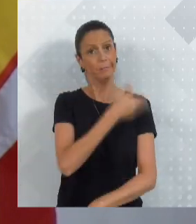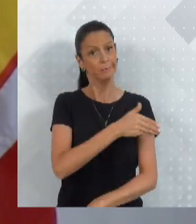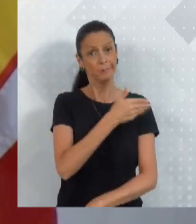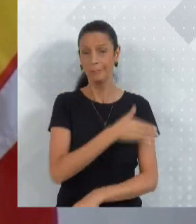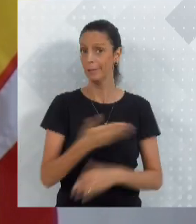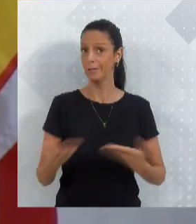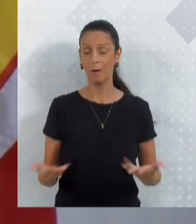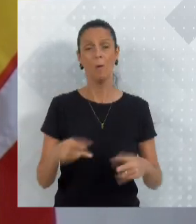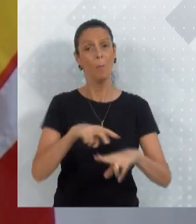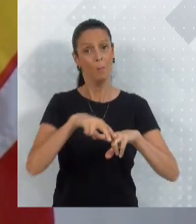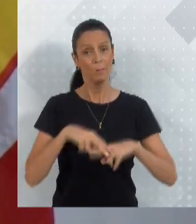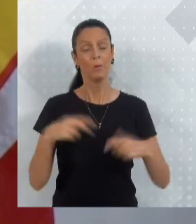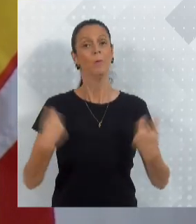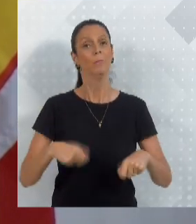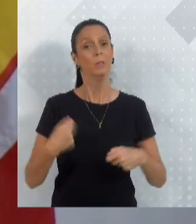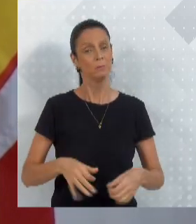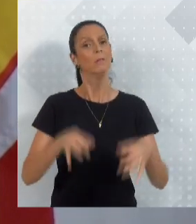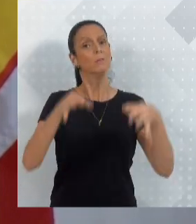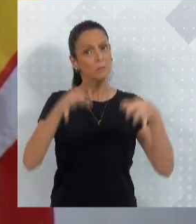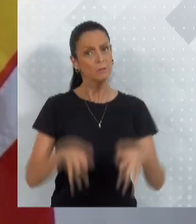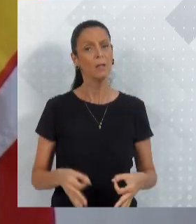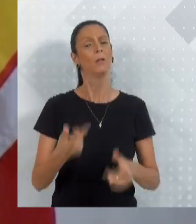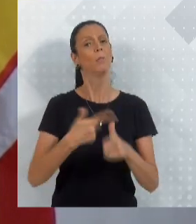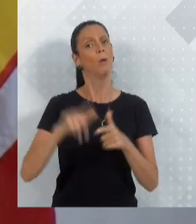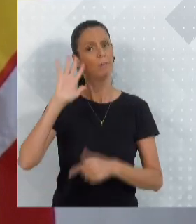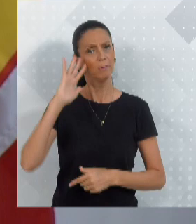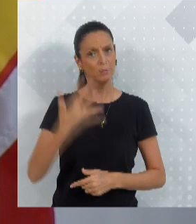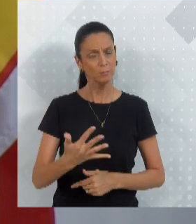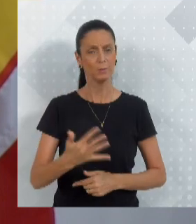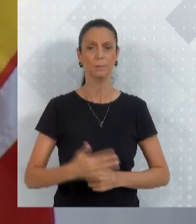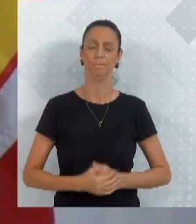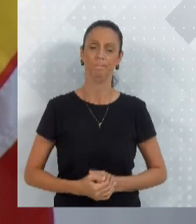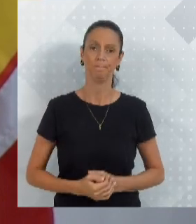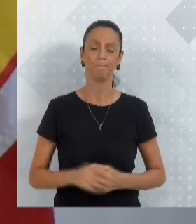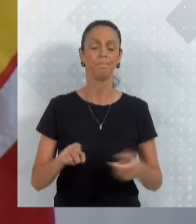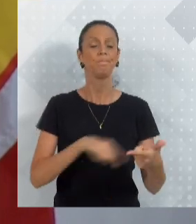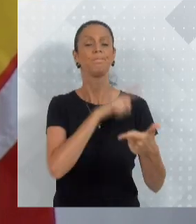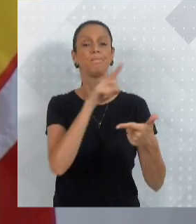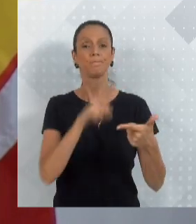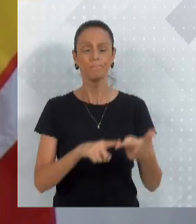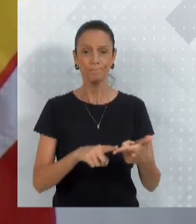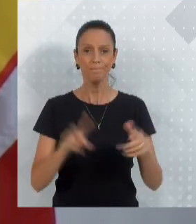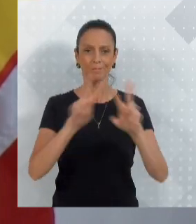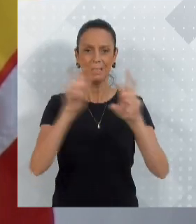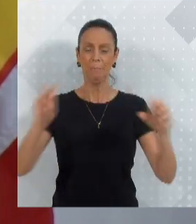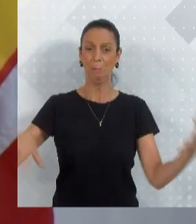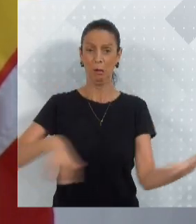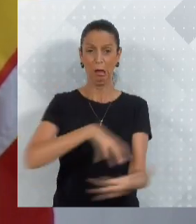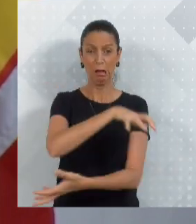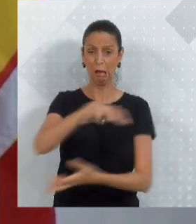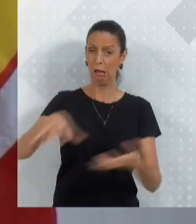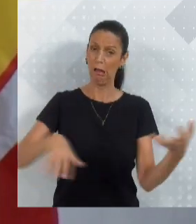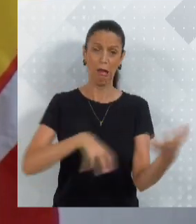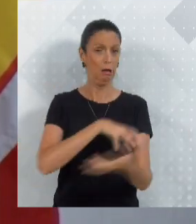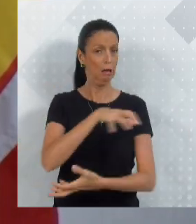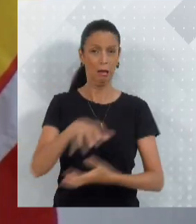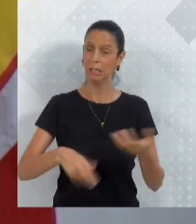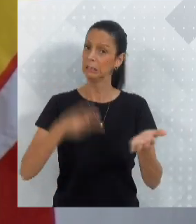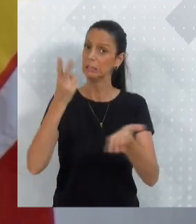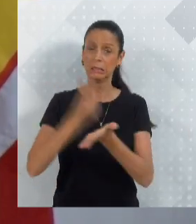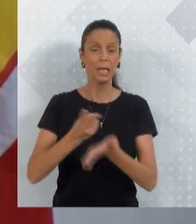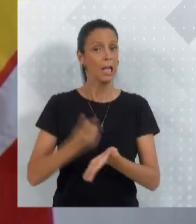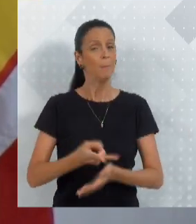Por isso tem que ser, obviamente, resolvida essa questão. Com relação aqui a toda essa polêmica que se cria a cada vez que eu